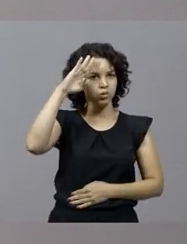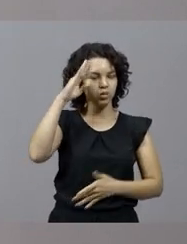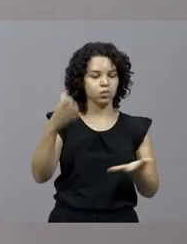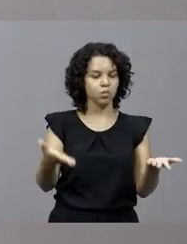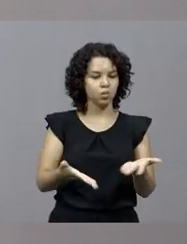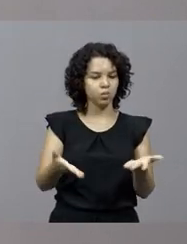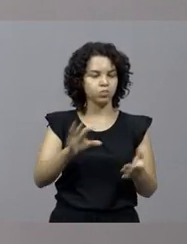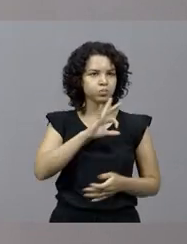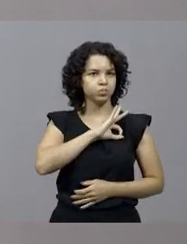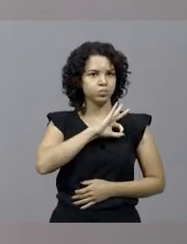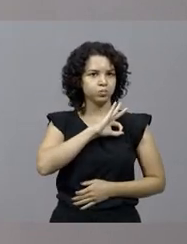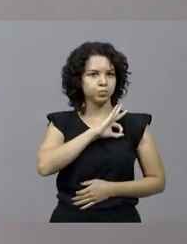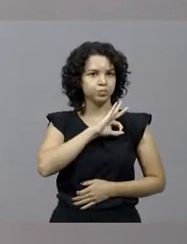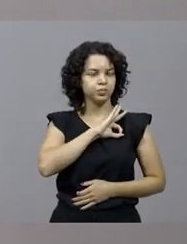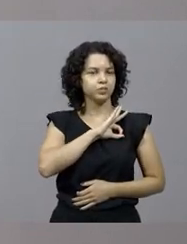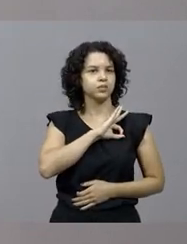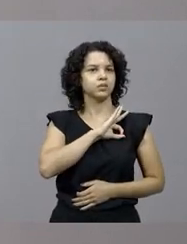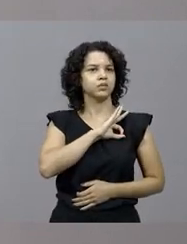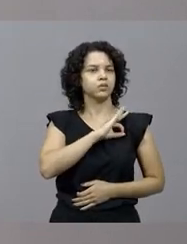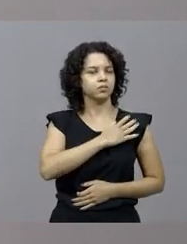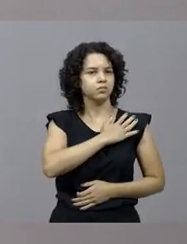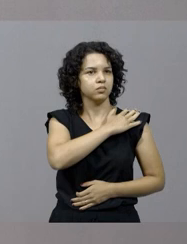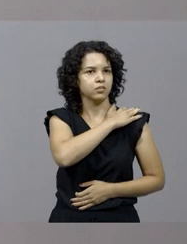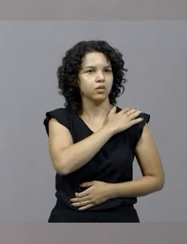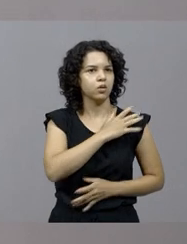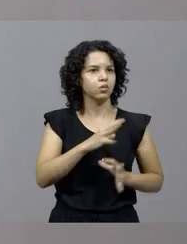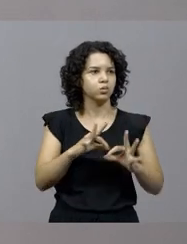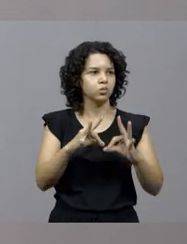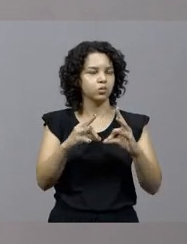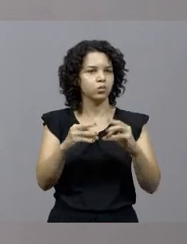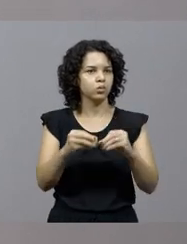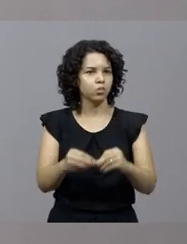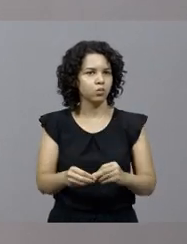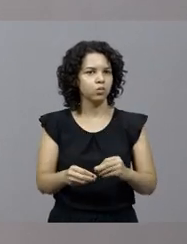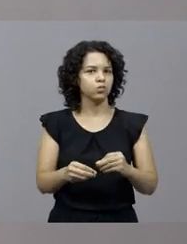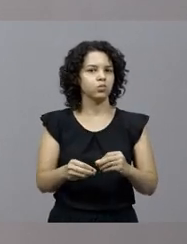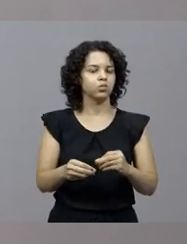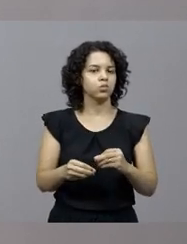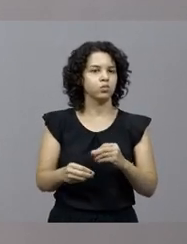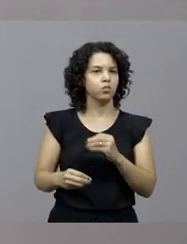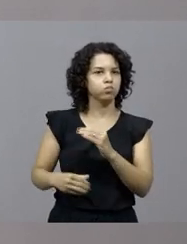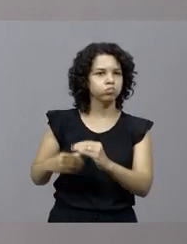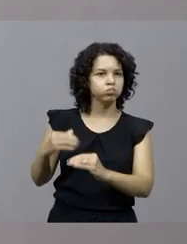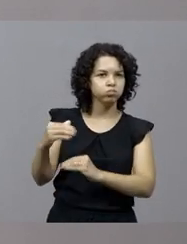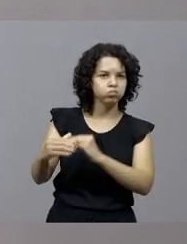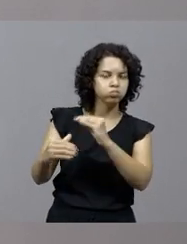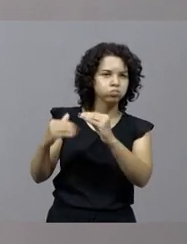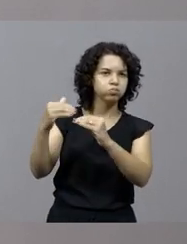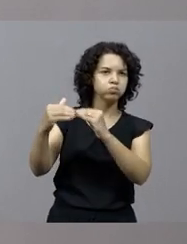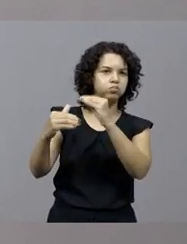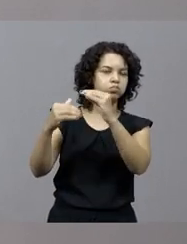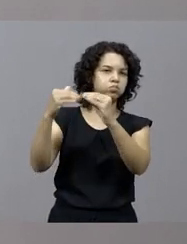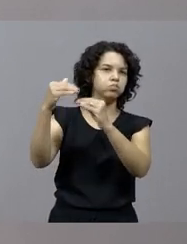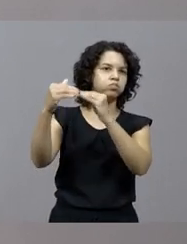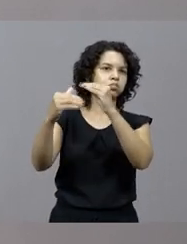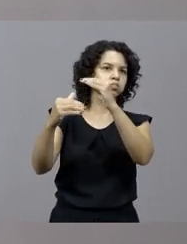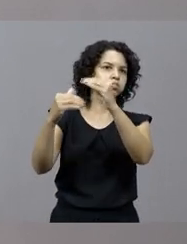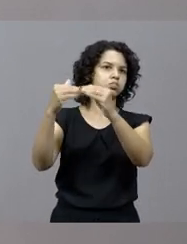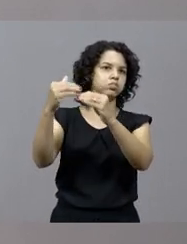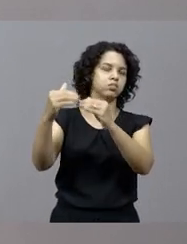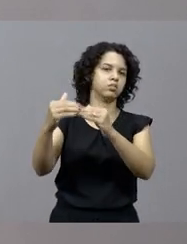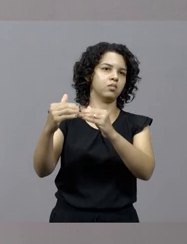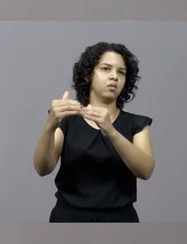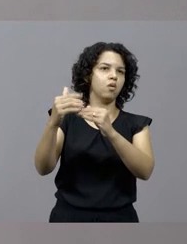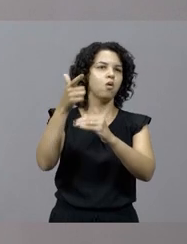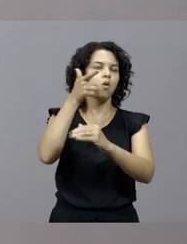militar. Todos fizeram e fazem uma longa caminhada para chegar, como mencionei, as graduações e postos